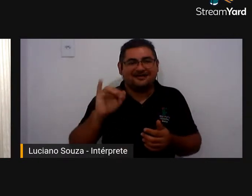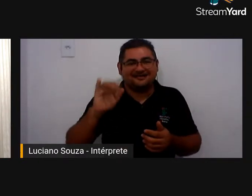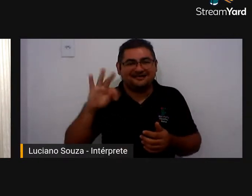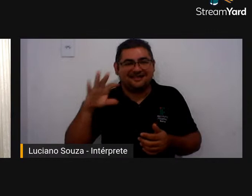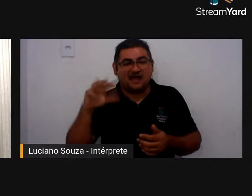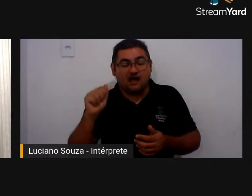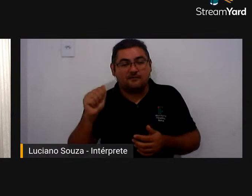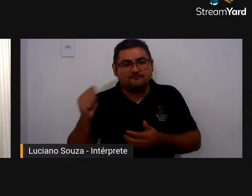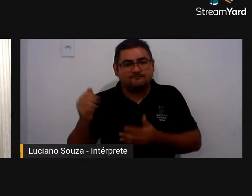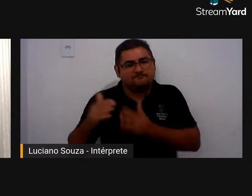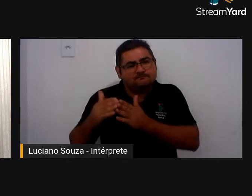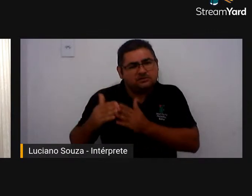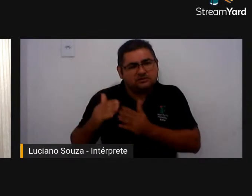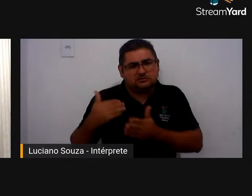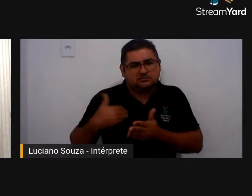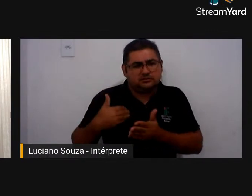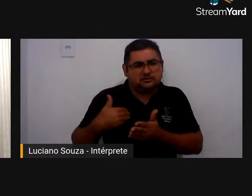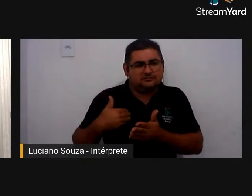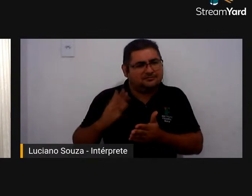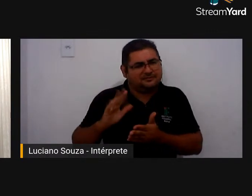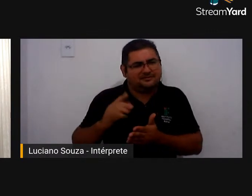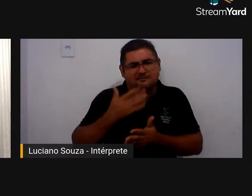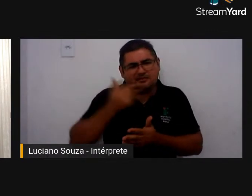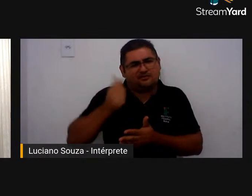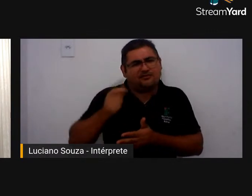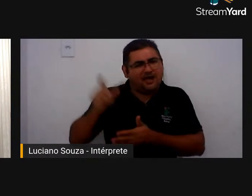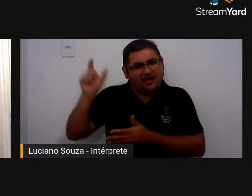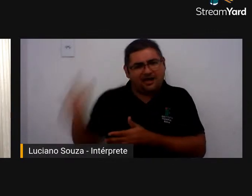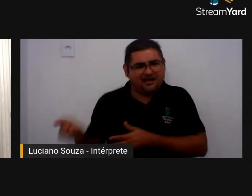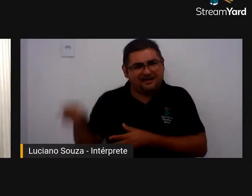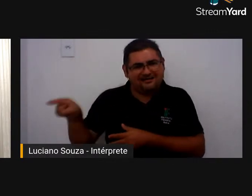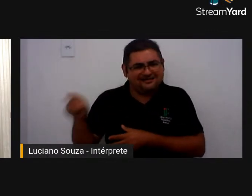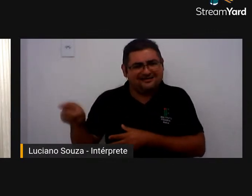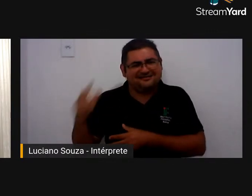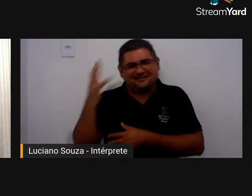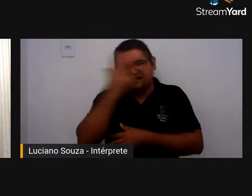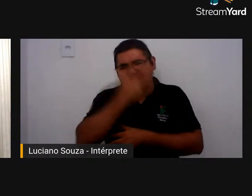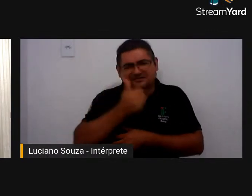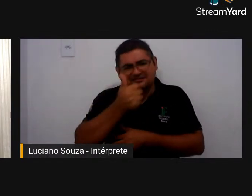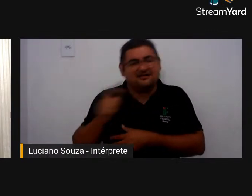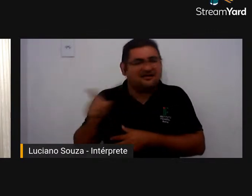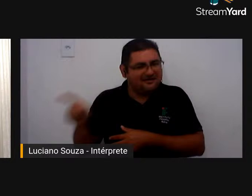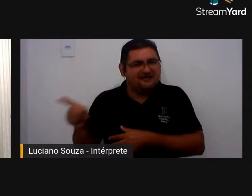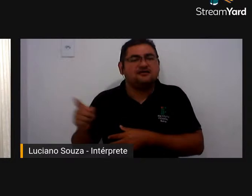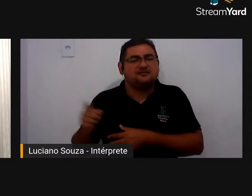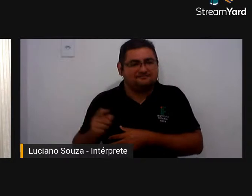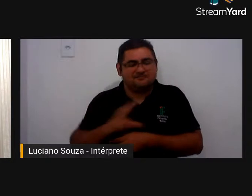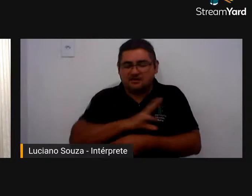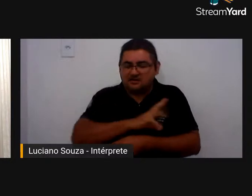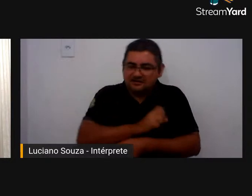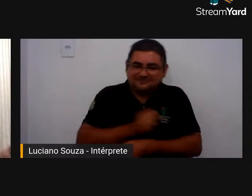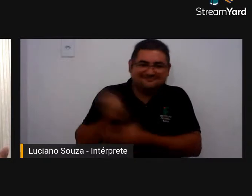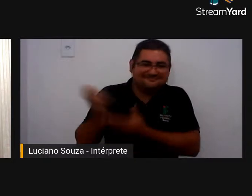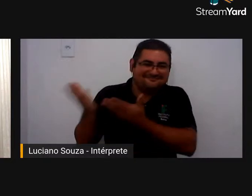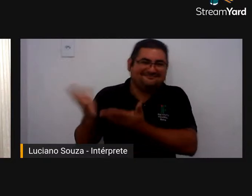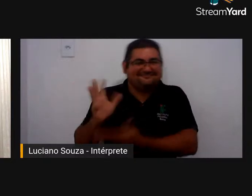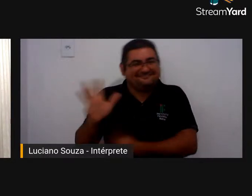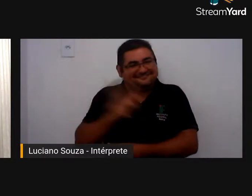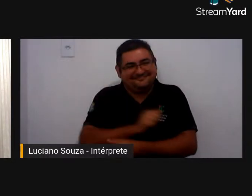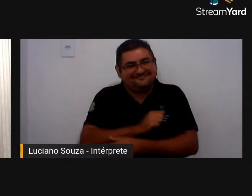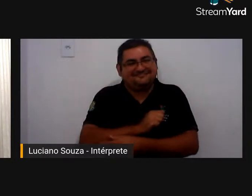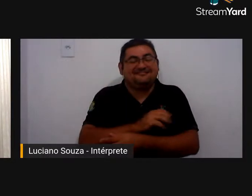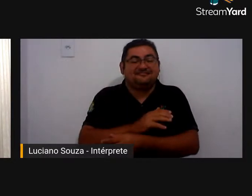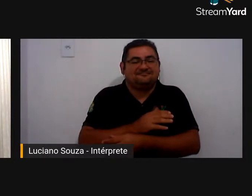sou muito grato Mas é certo que nós amamos uma coisa vamos fazendo isso né Ela é linda demais amo de paixão e